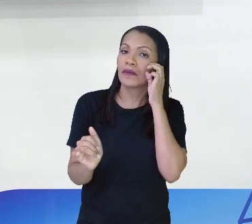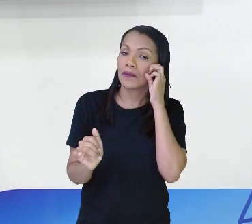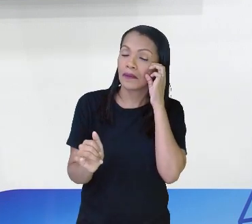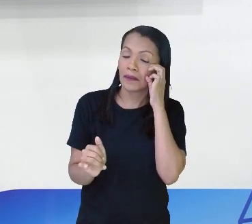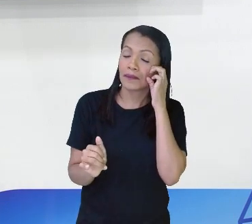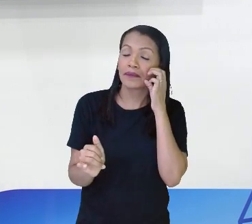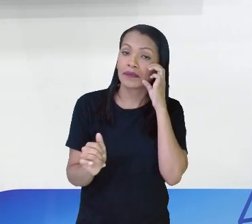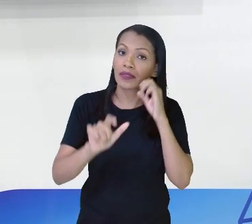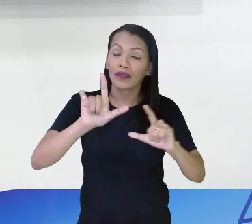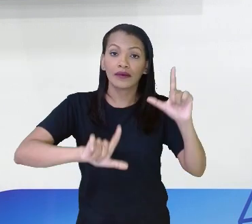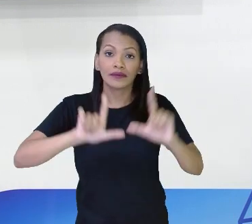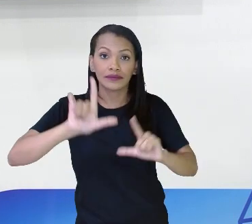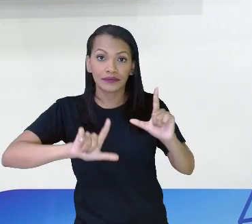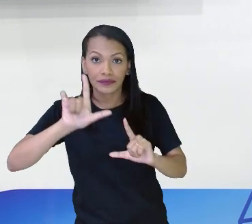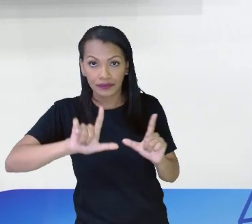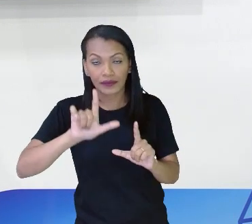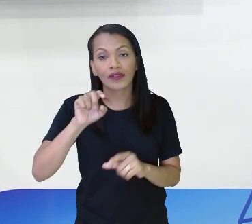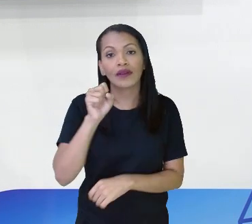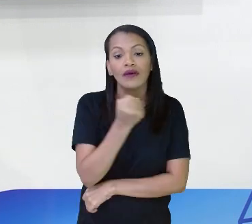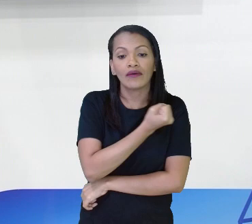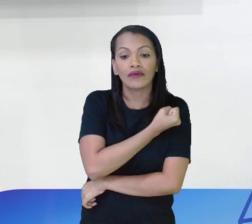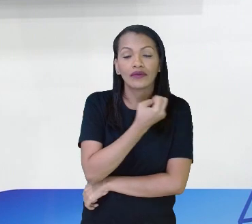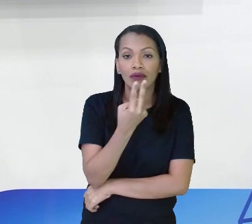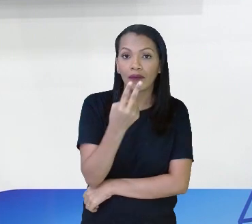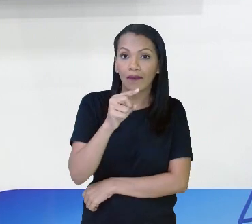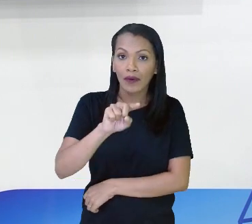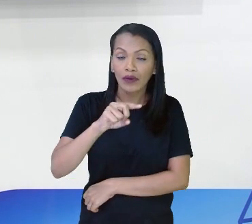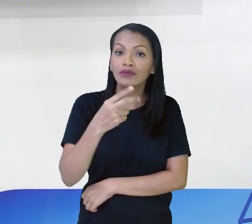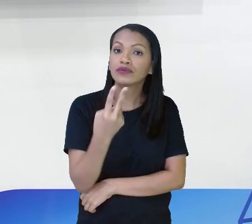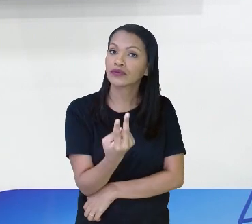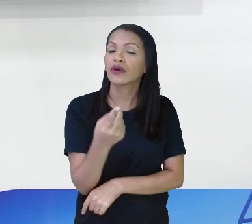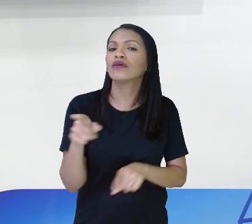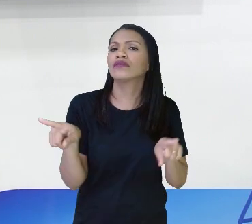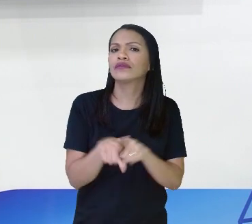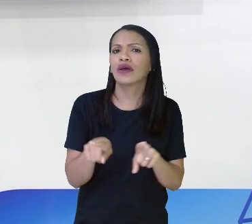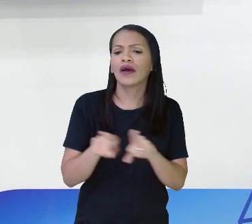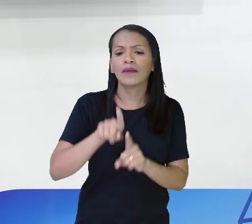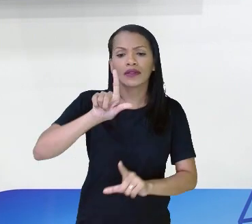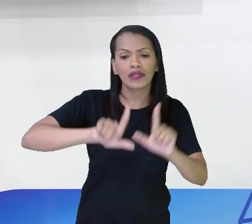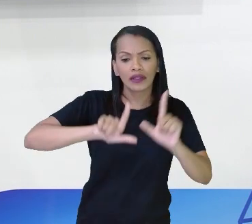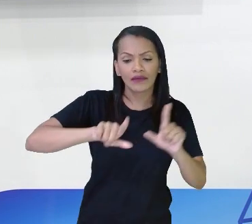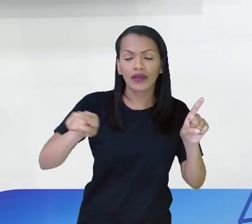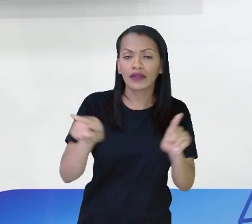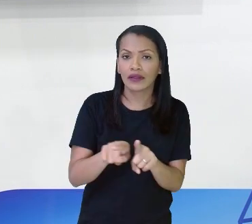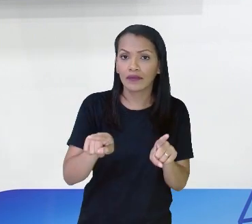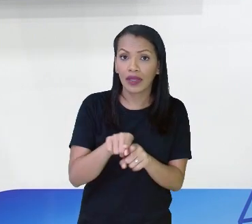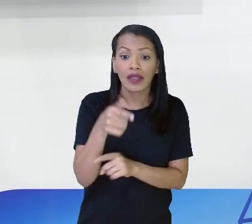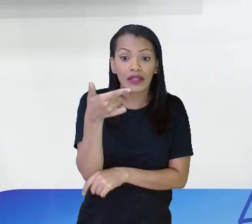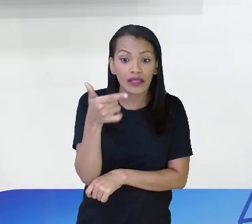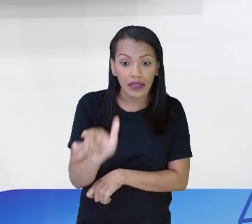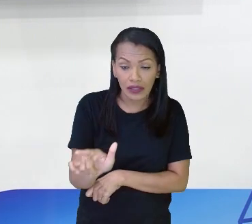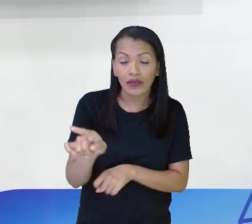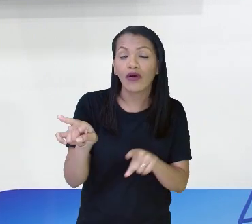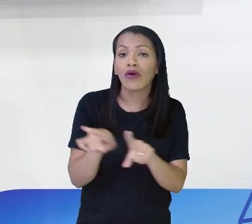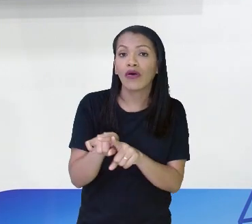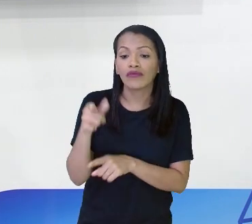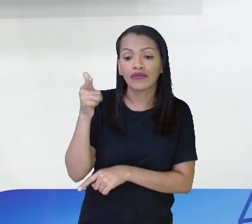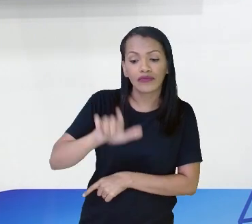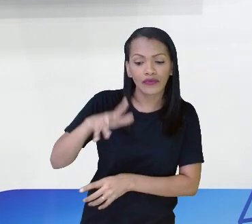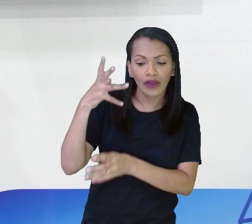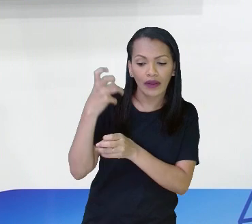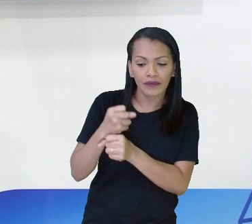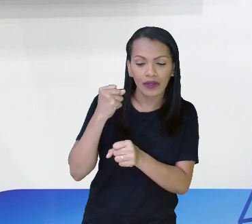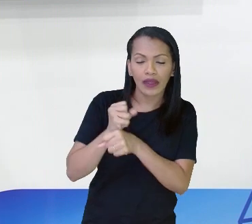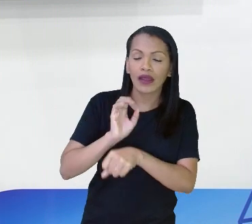22.3 TV Nova. Um abraço a vocês todos que estão assistindo. E também você pode ver essa aula novamente pela reprise